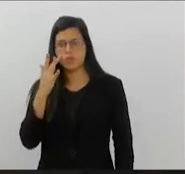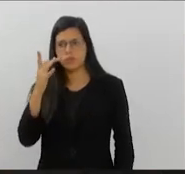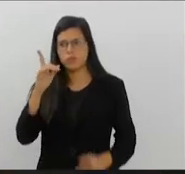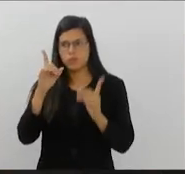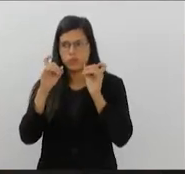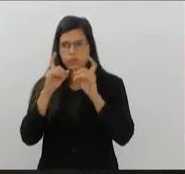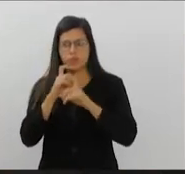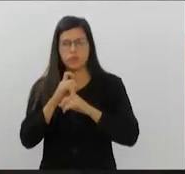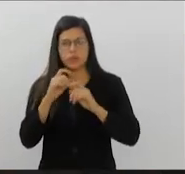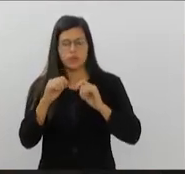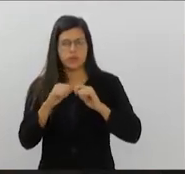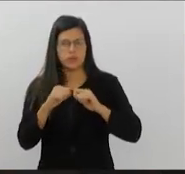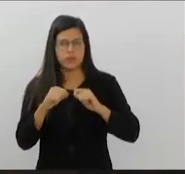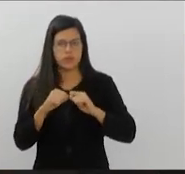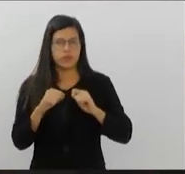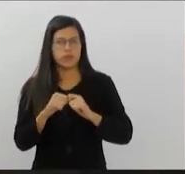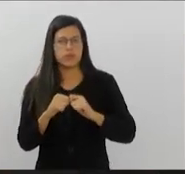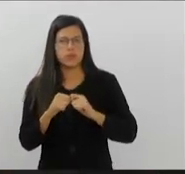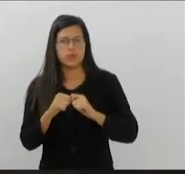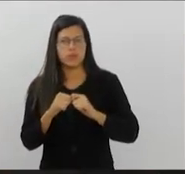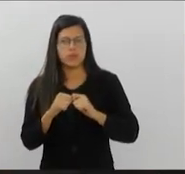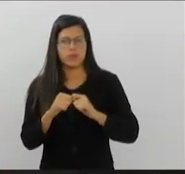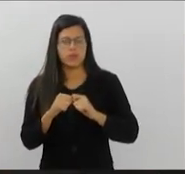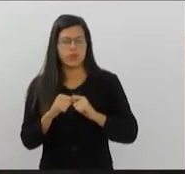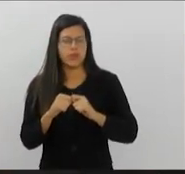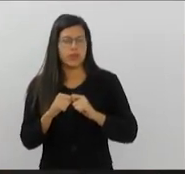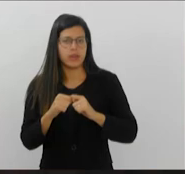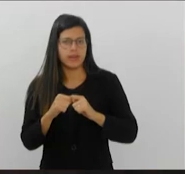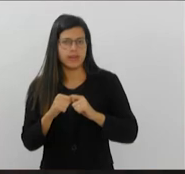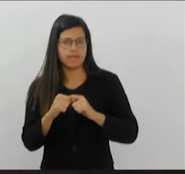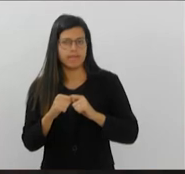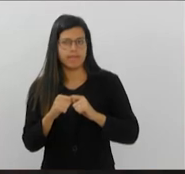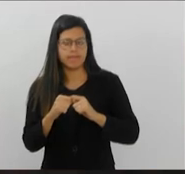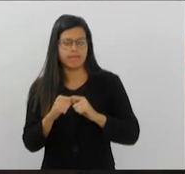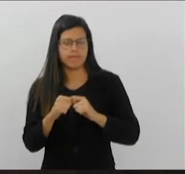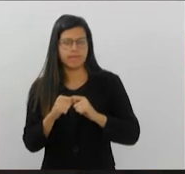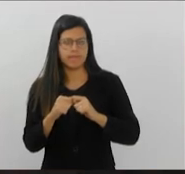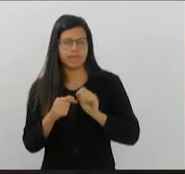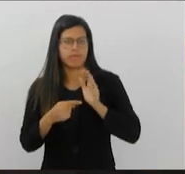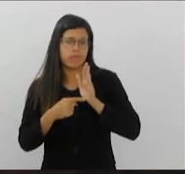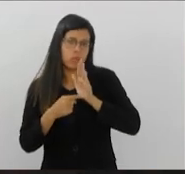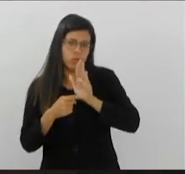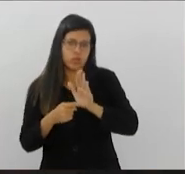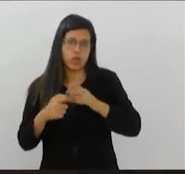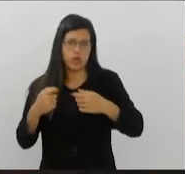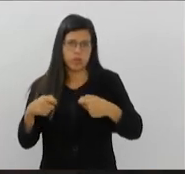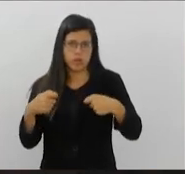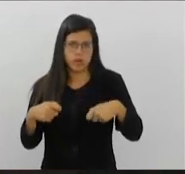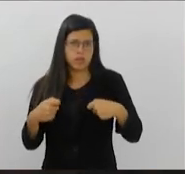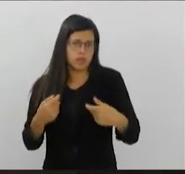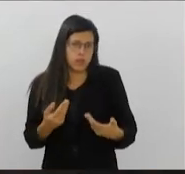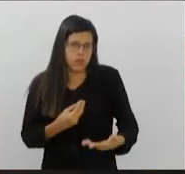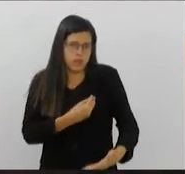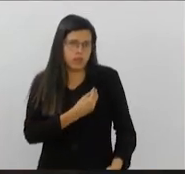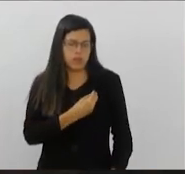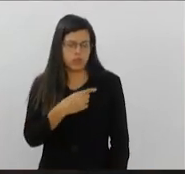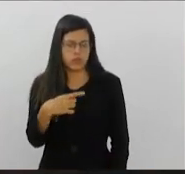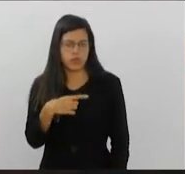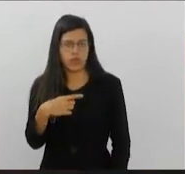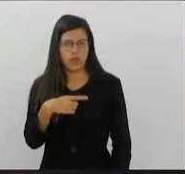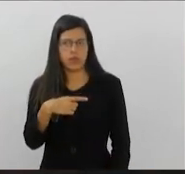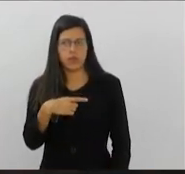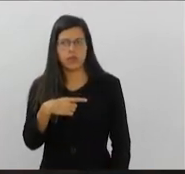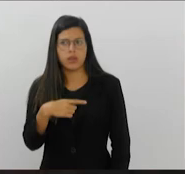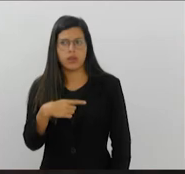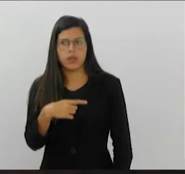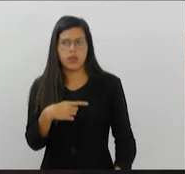fazer, a partir de uma demonstração de necessidade, que ela existe, que